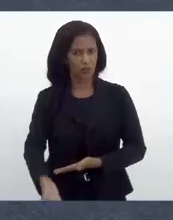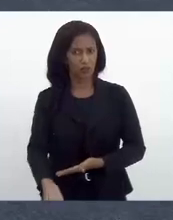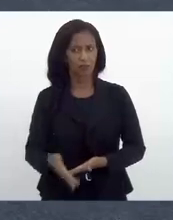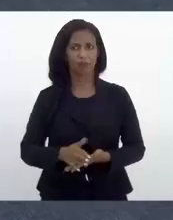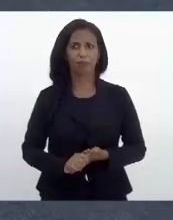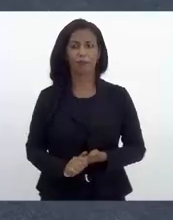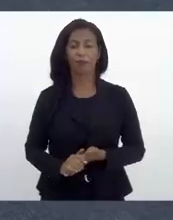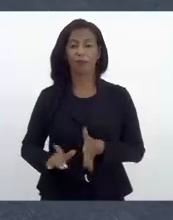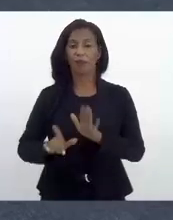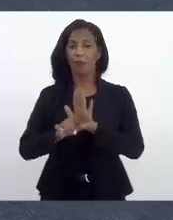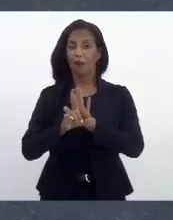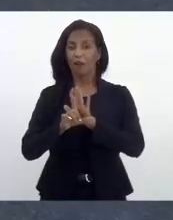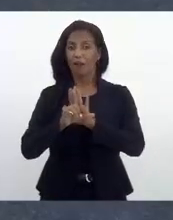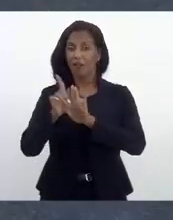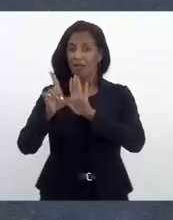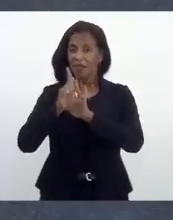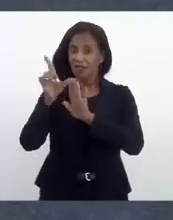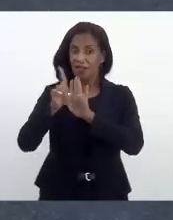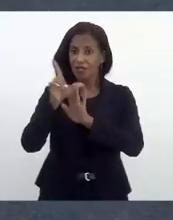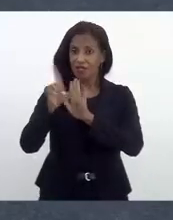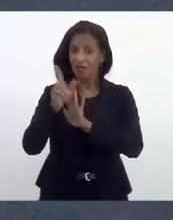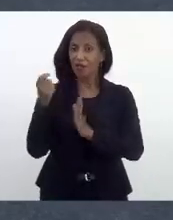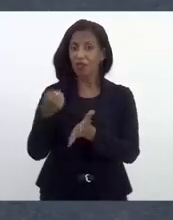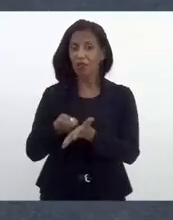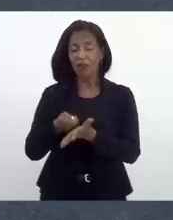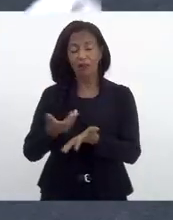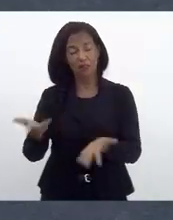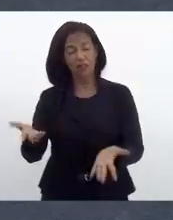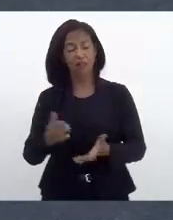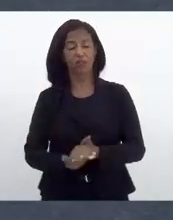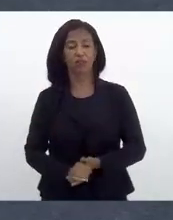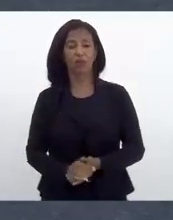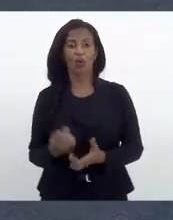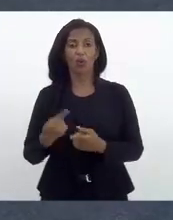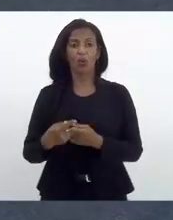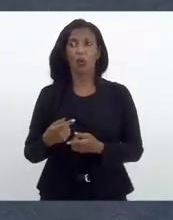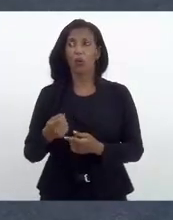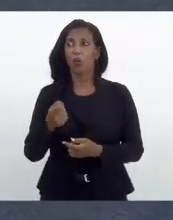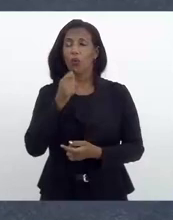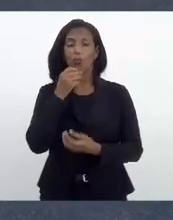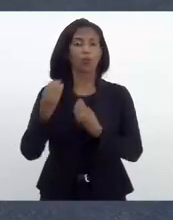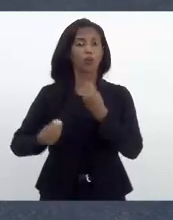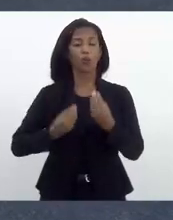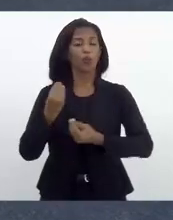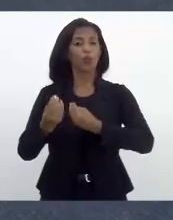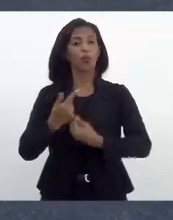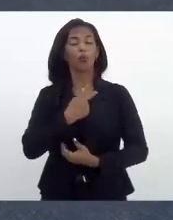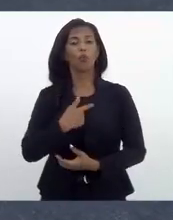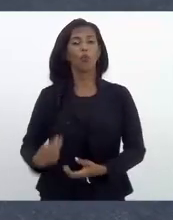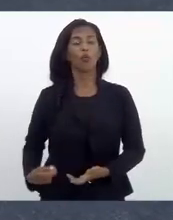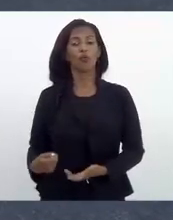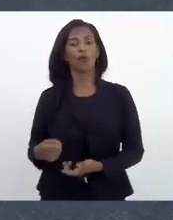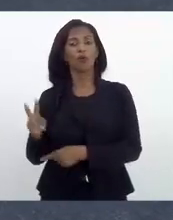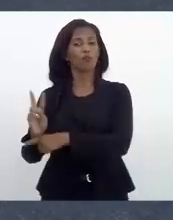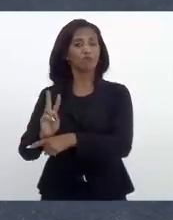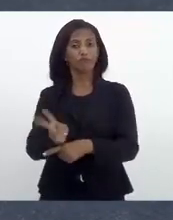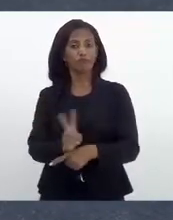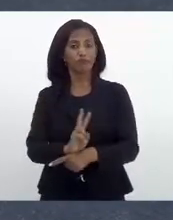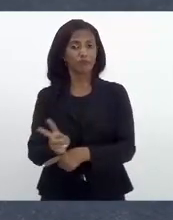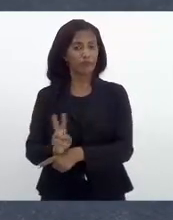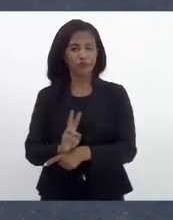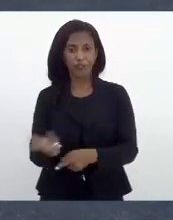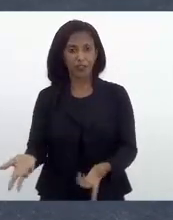é uma legislação que garanta isso que não tem como o governo não faz a fiscalização